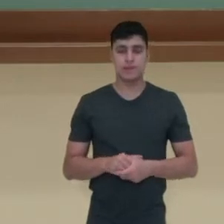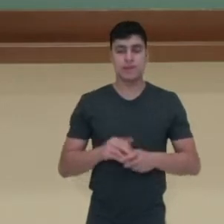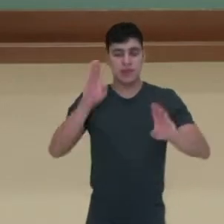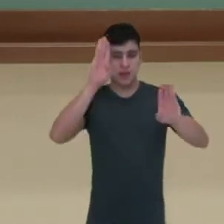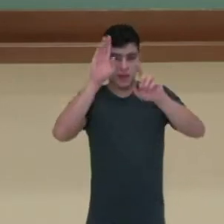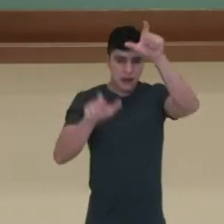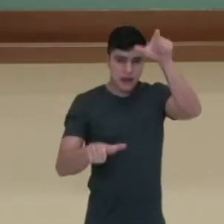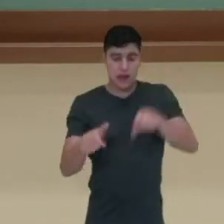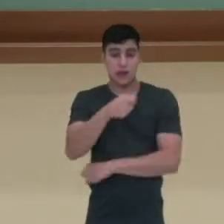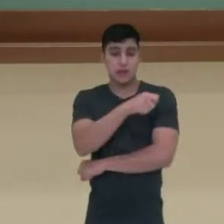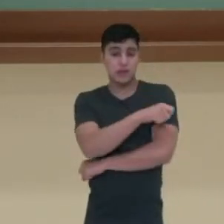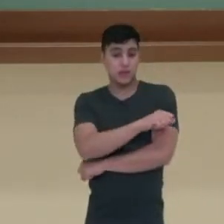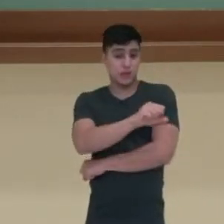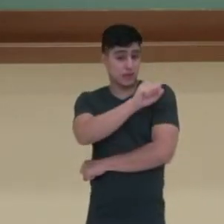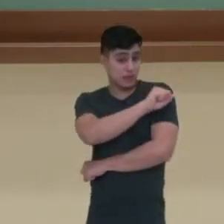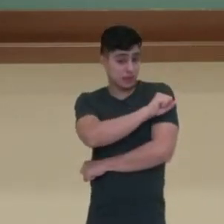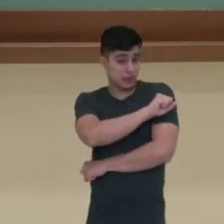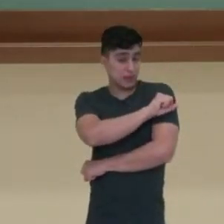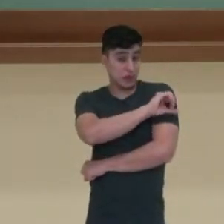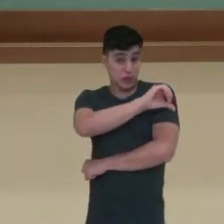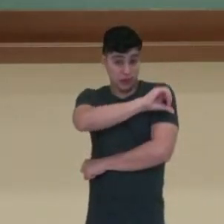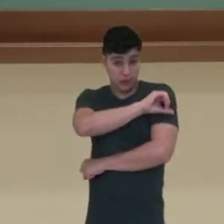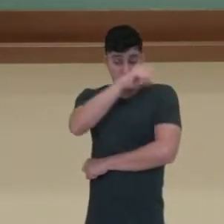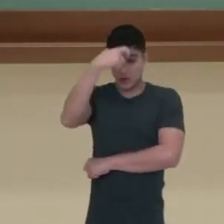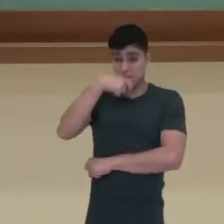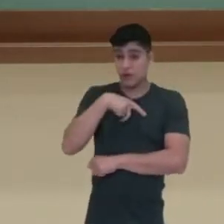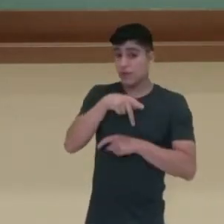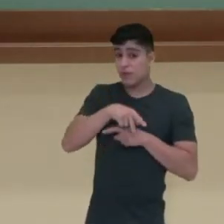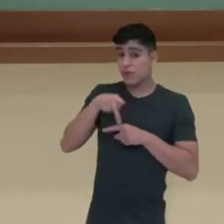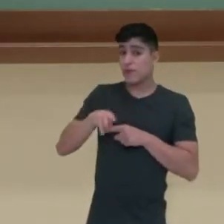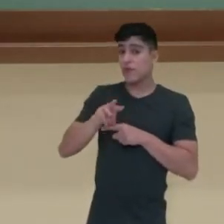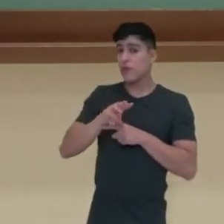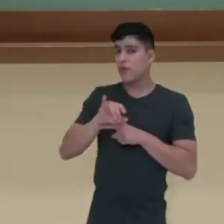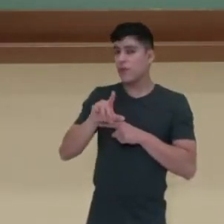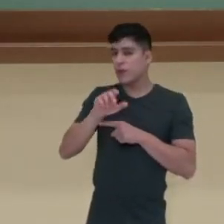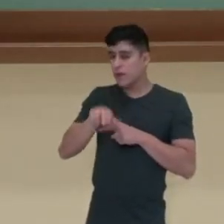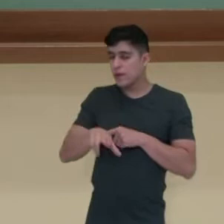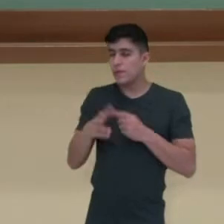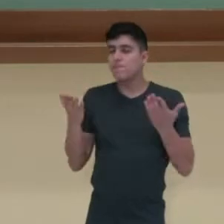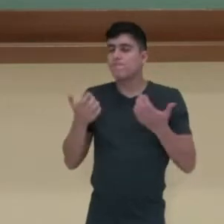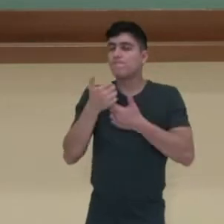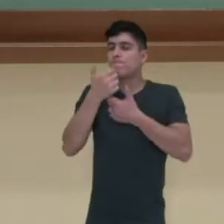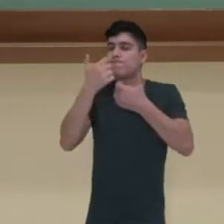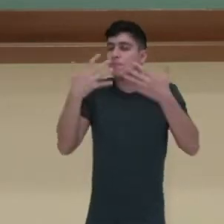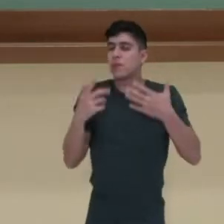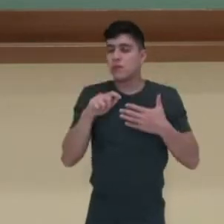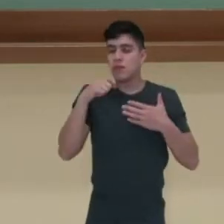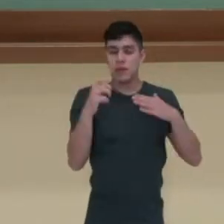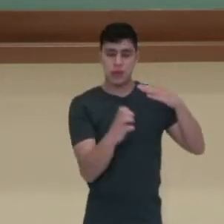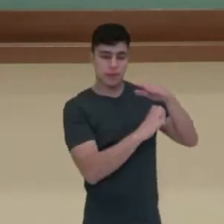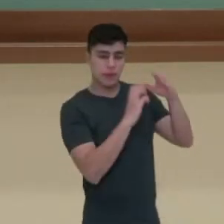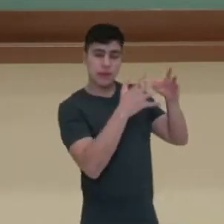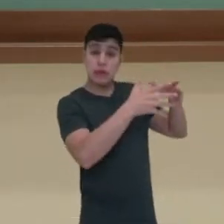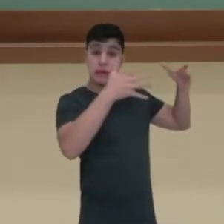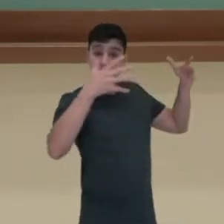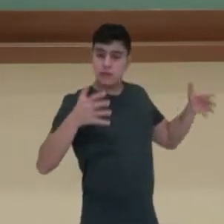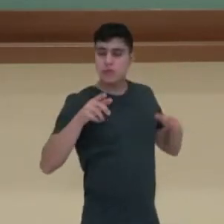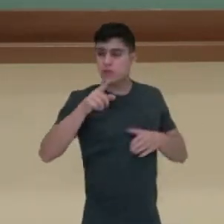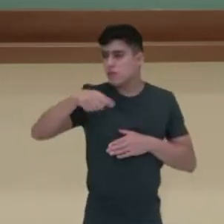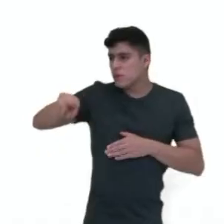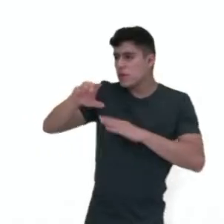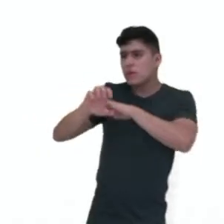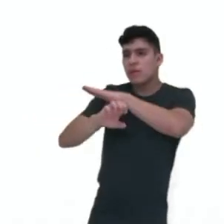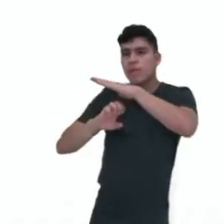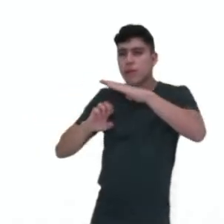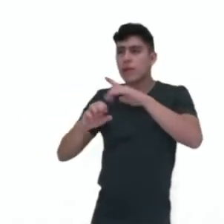Olá, estudantes do nono ano, eu sou o professor William e nessa aula nós vamos falar sobre as grandes corporações e as transnacionais. Mas afinal,